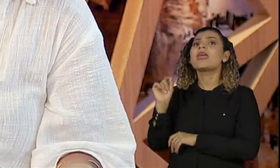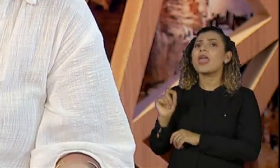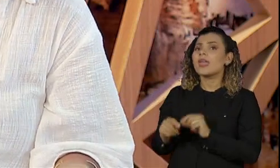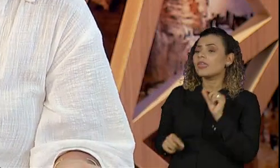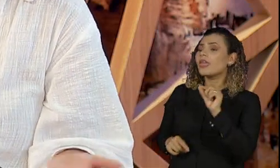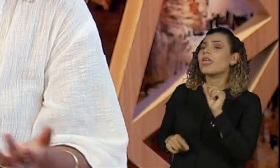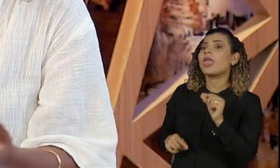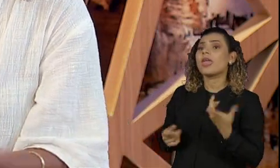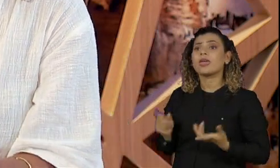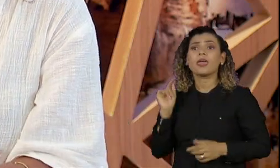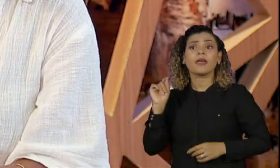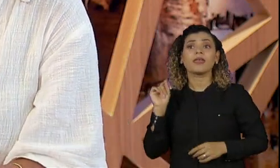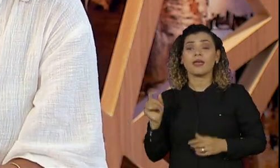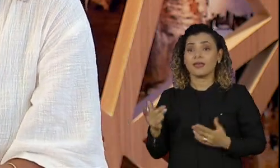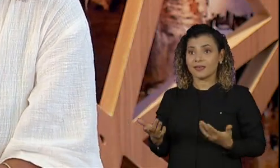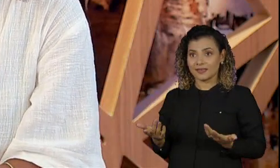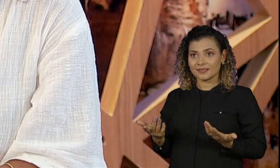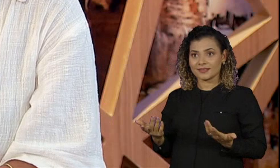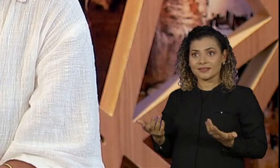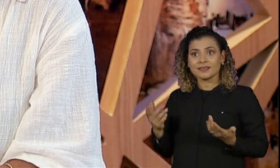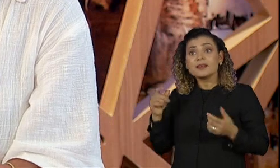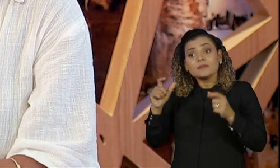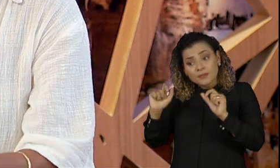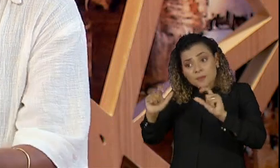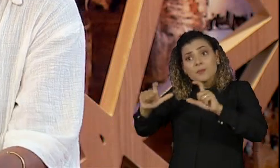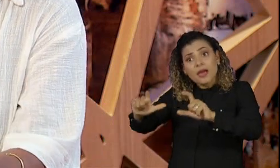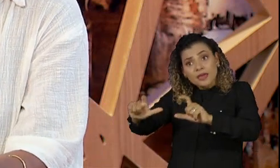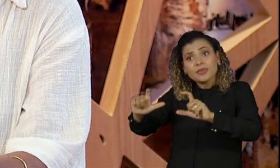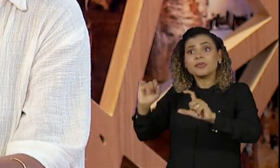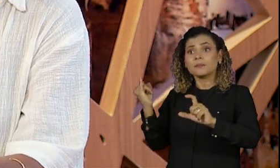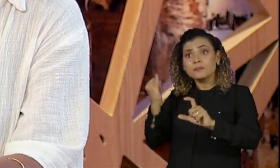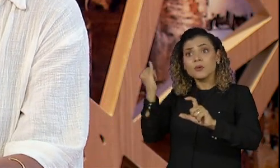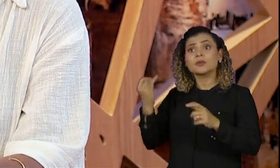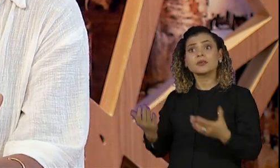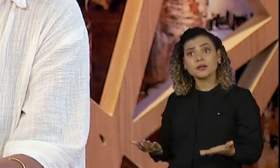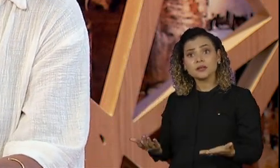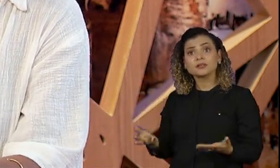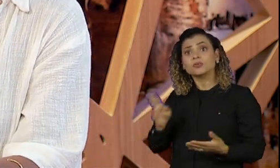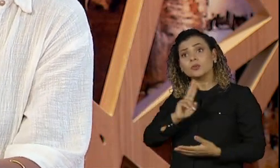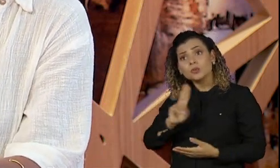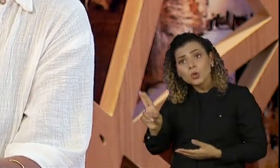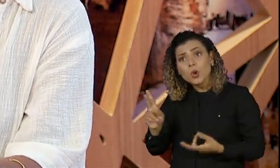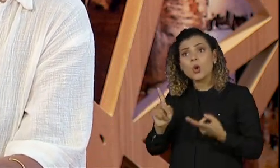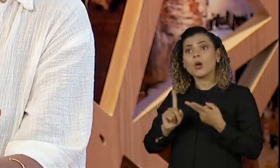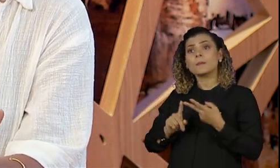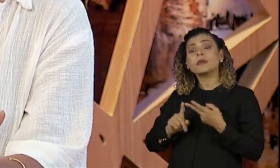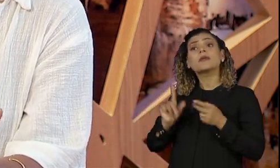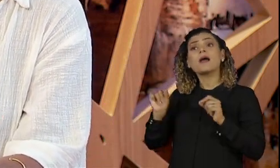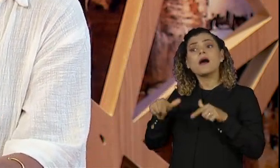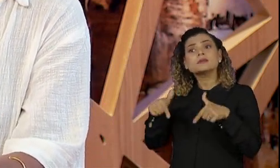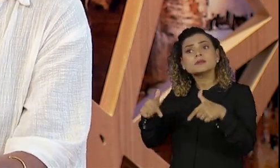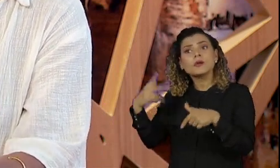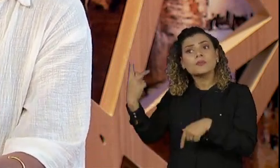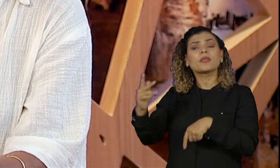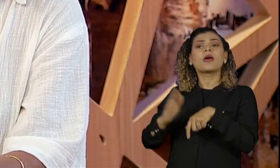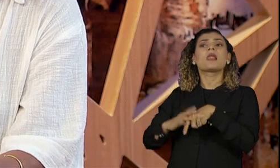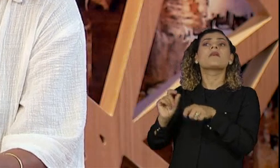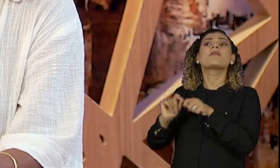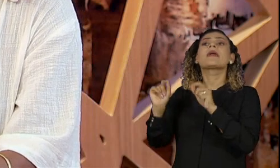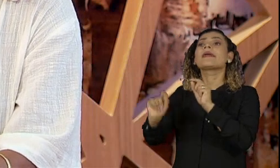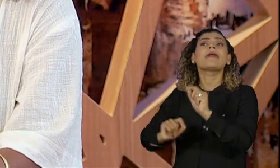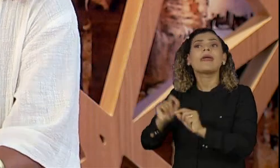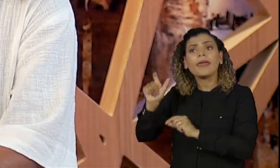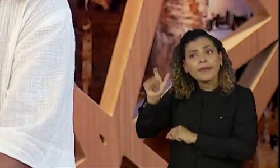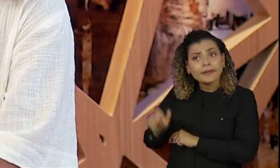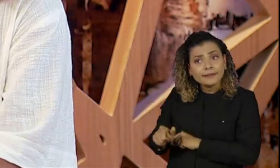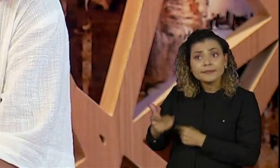quem é? Gente, o que custava uma plaquinha embaixo? É muito importante, eu acho incrível essa iniciativa, mas eu acho que pecou nesse